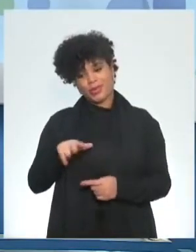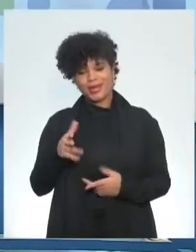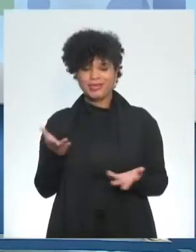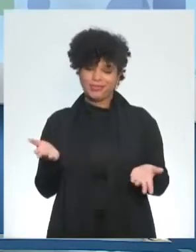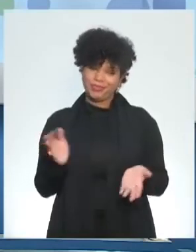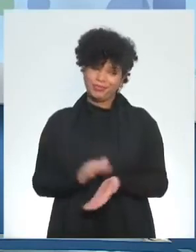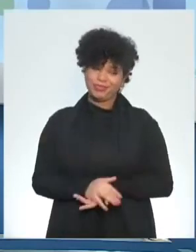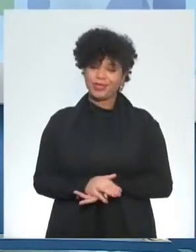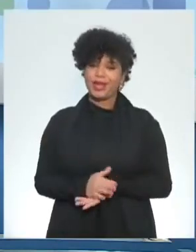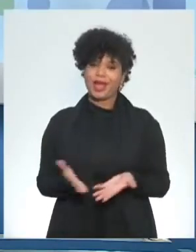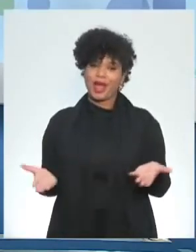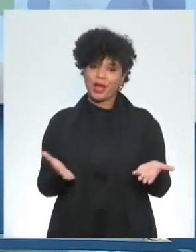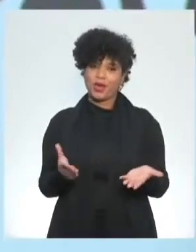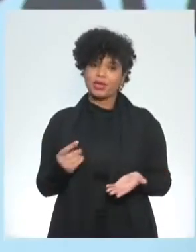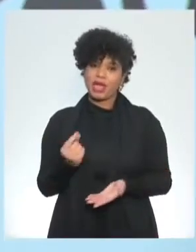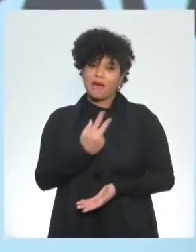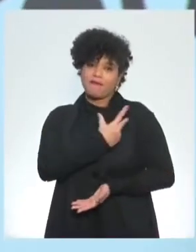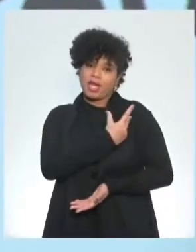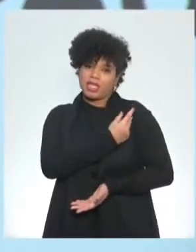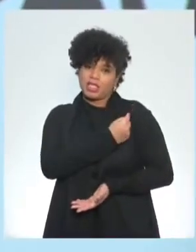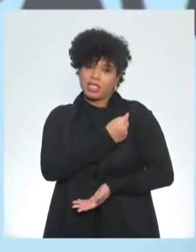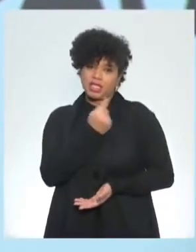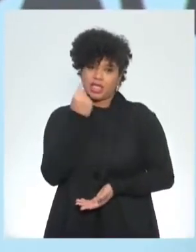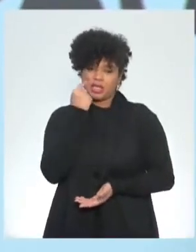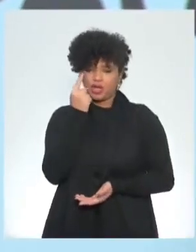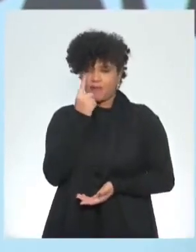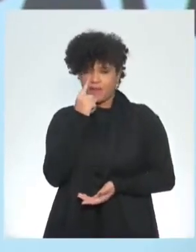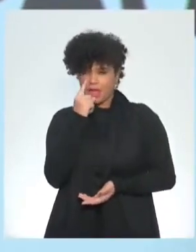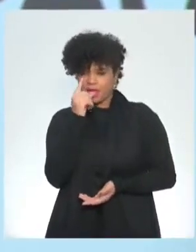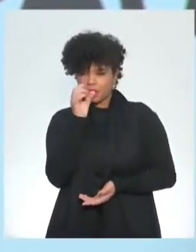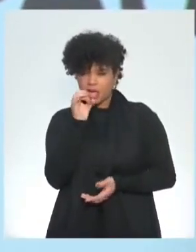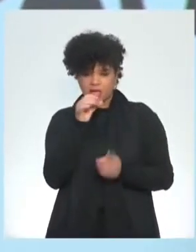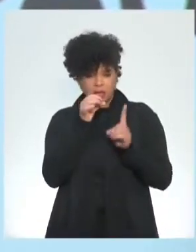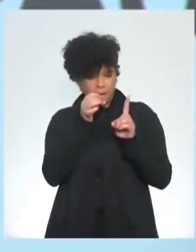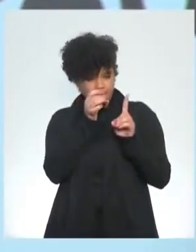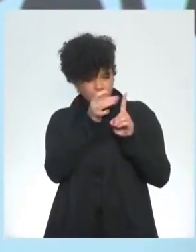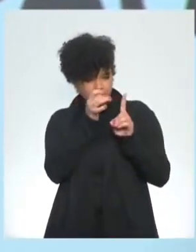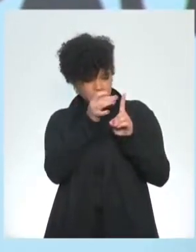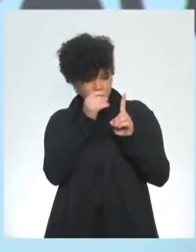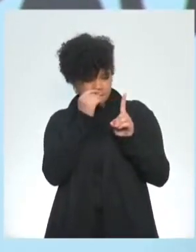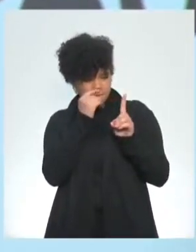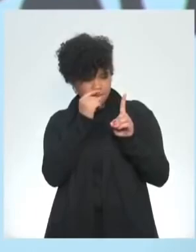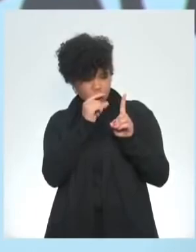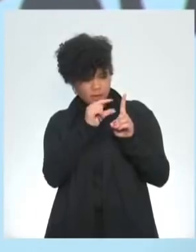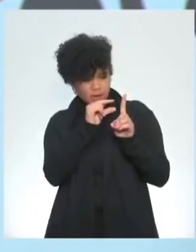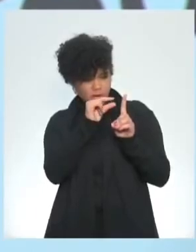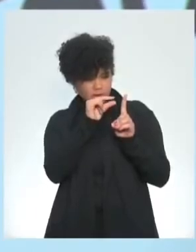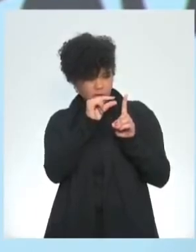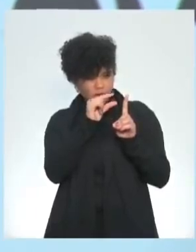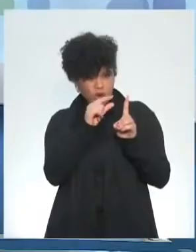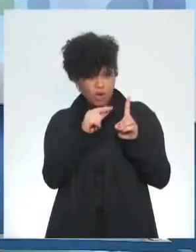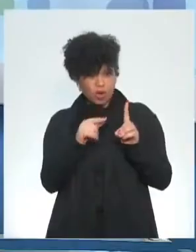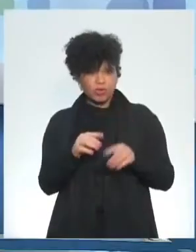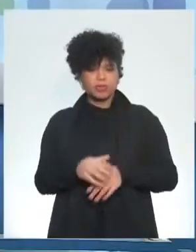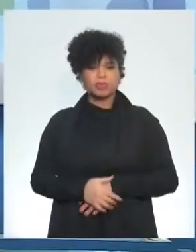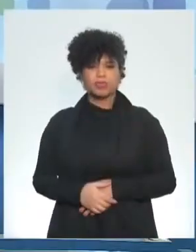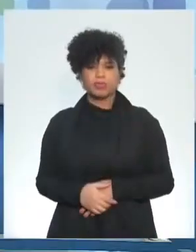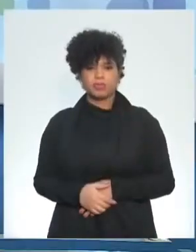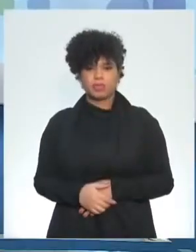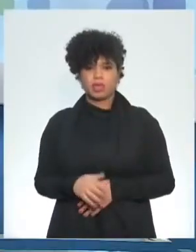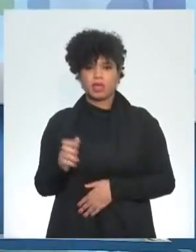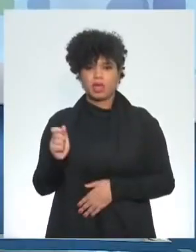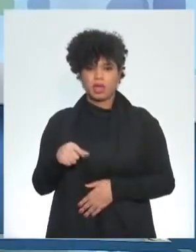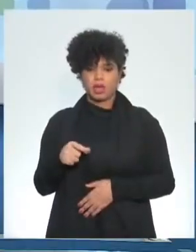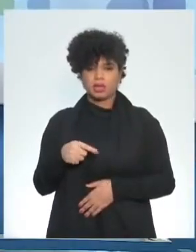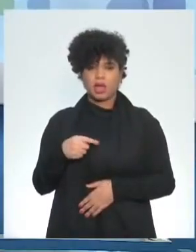Mas, já que estamos na época da vacina, né? Deixa eu calibrar aqui. Olha, isso não é tóxico, né? Então posso manipular